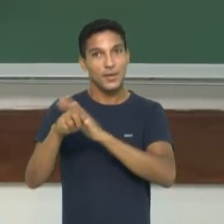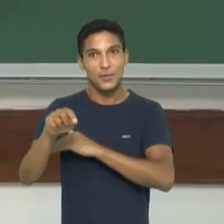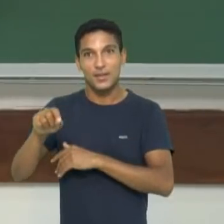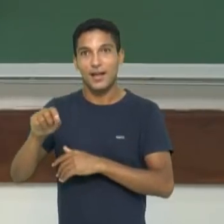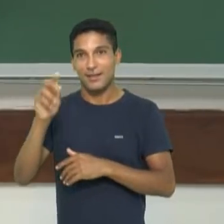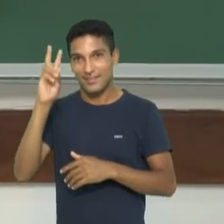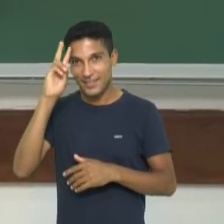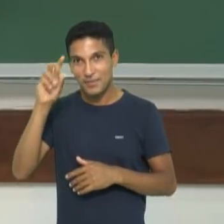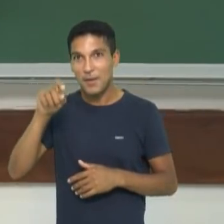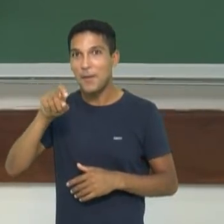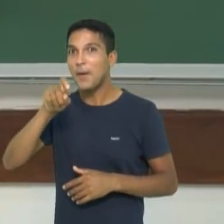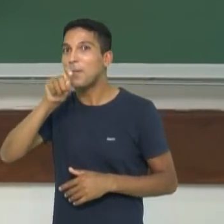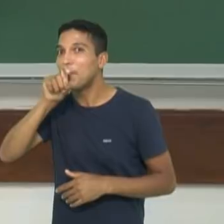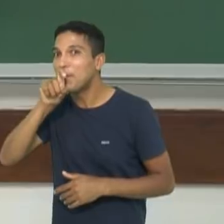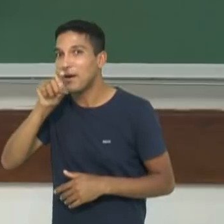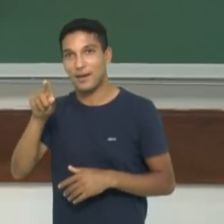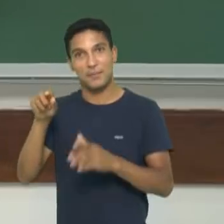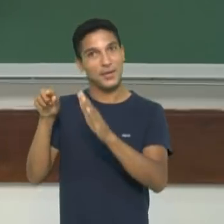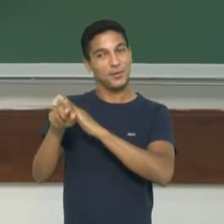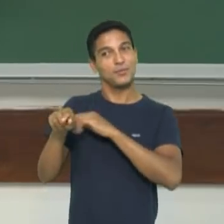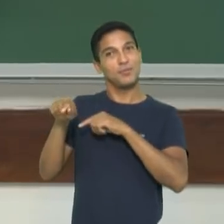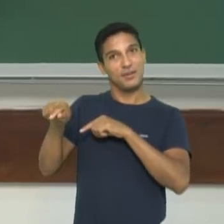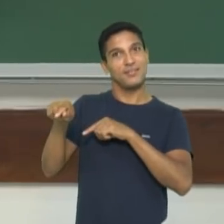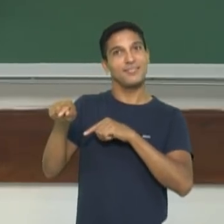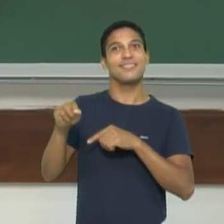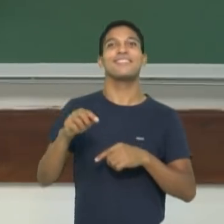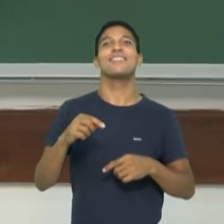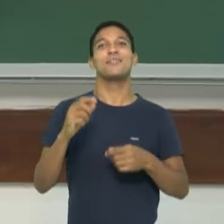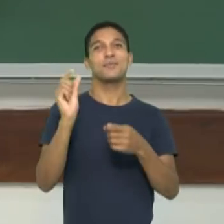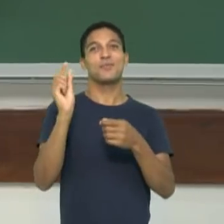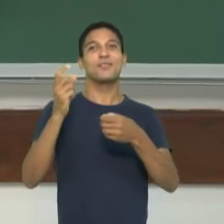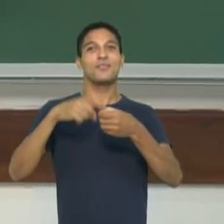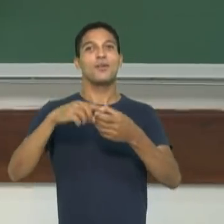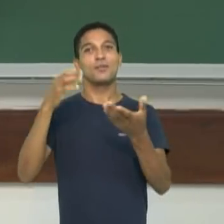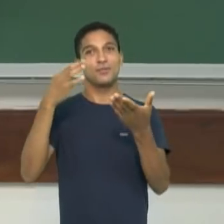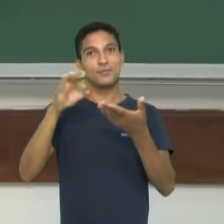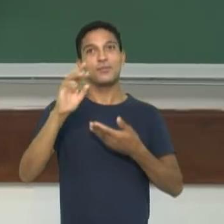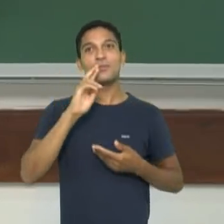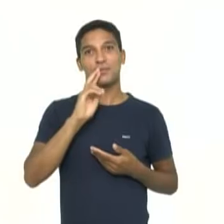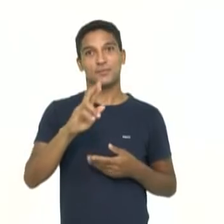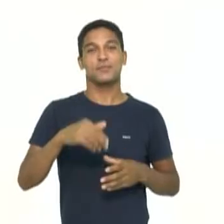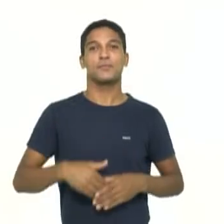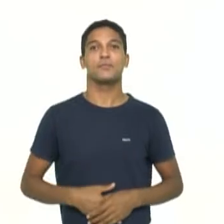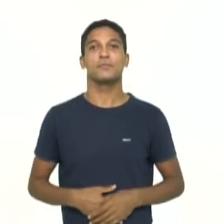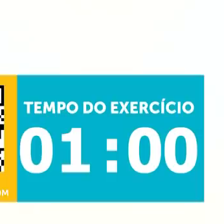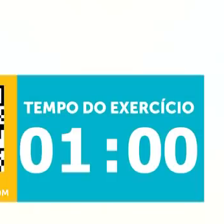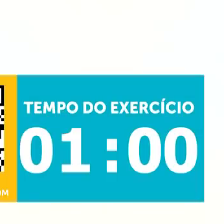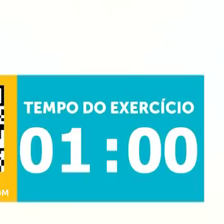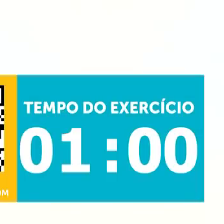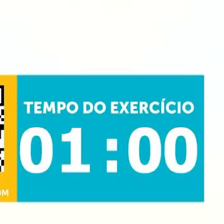nosso papagaio? Pergunta lá para ele. Daqui a pouco eu volto e respondo para vocês.